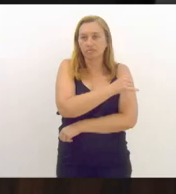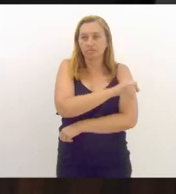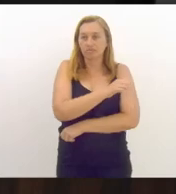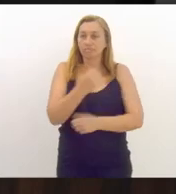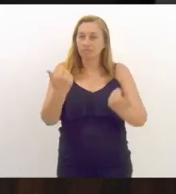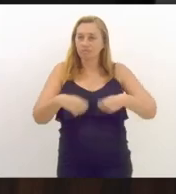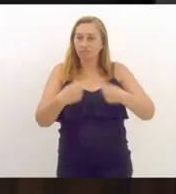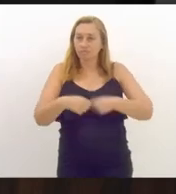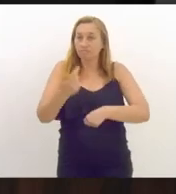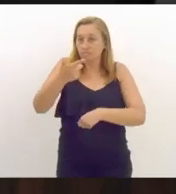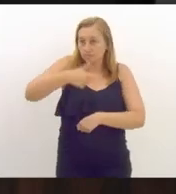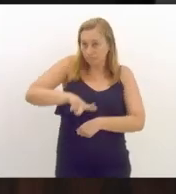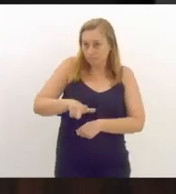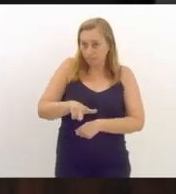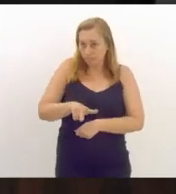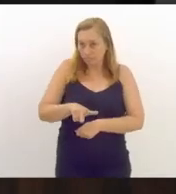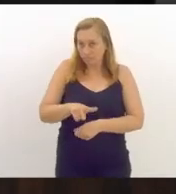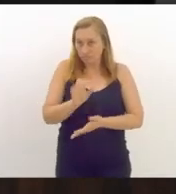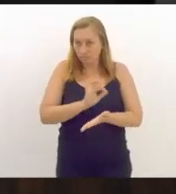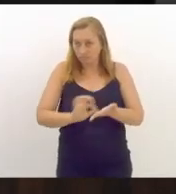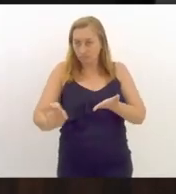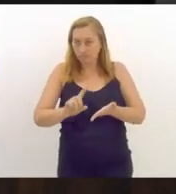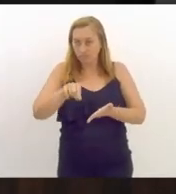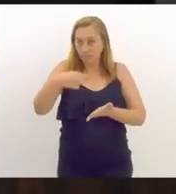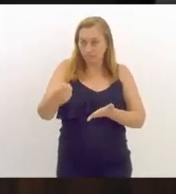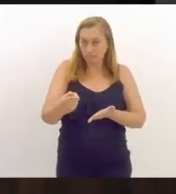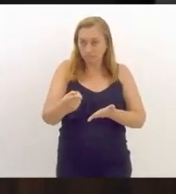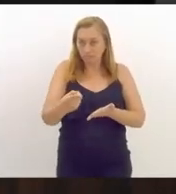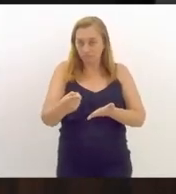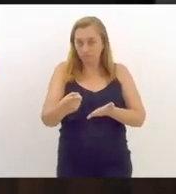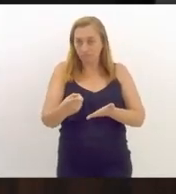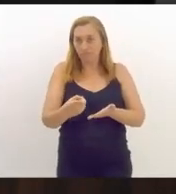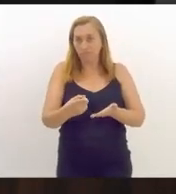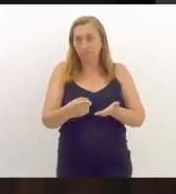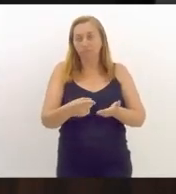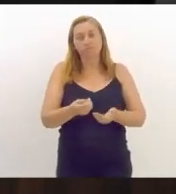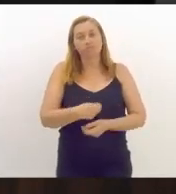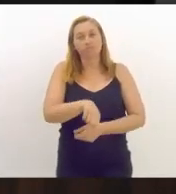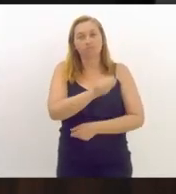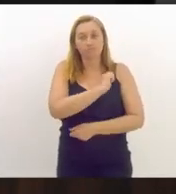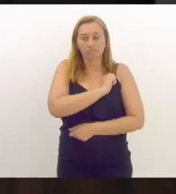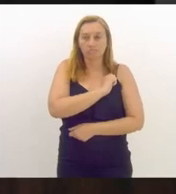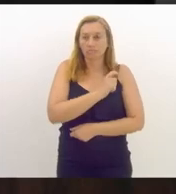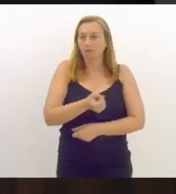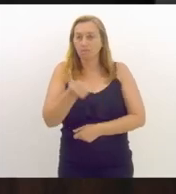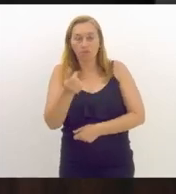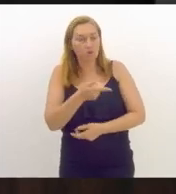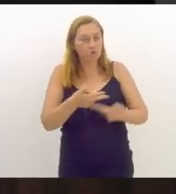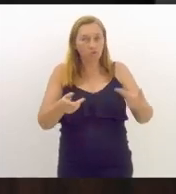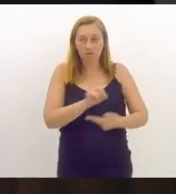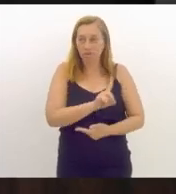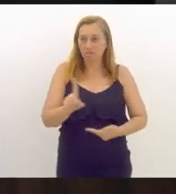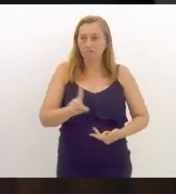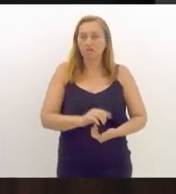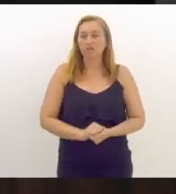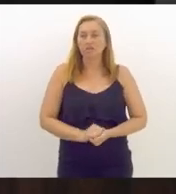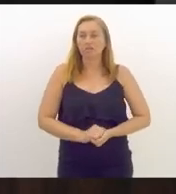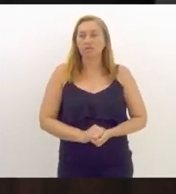vai precisar de novo assinar outro regime de recuperação porque não é pouca coisa